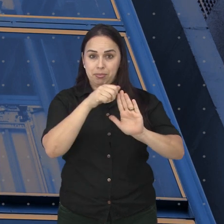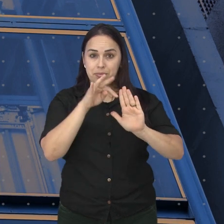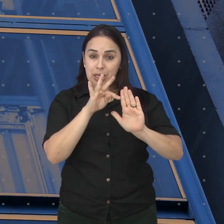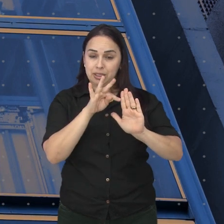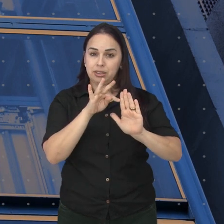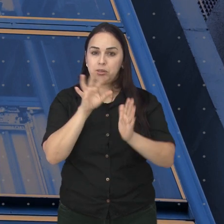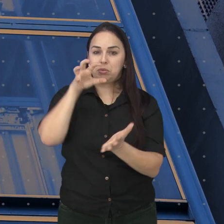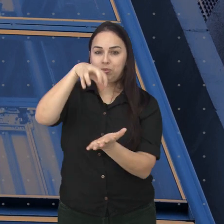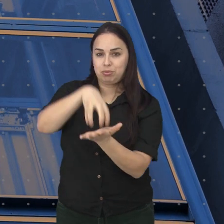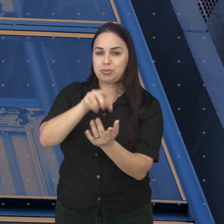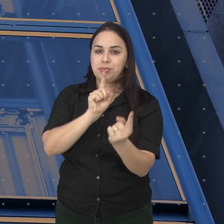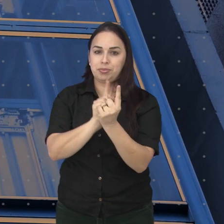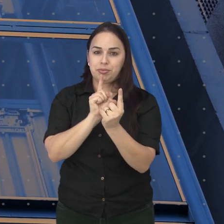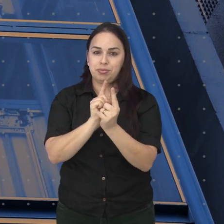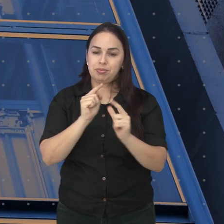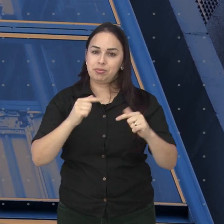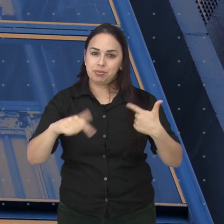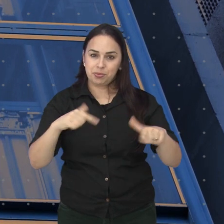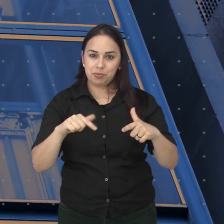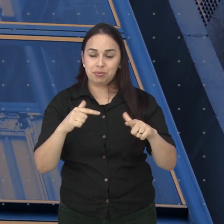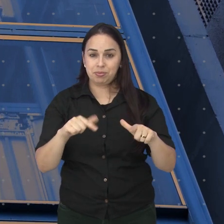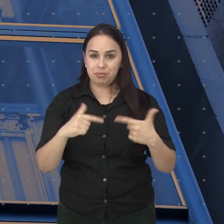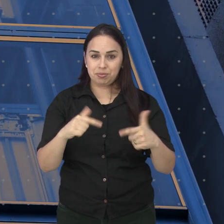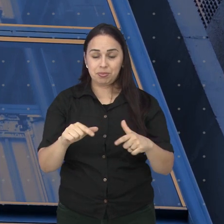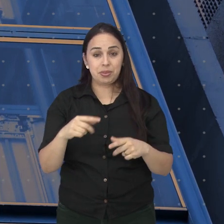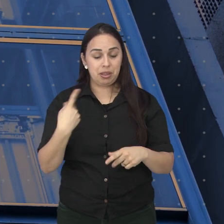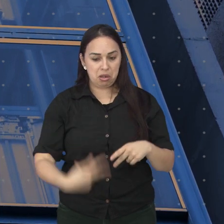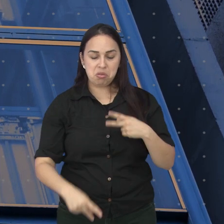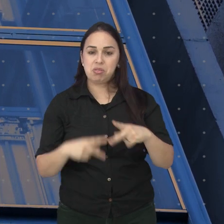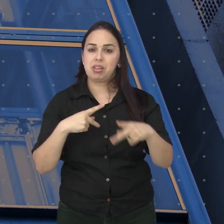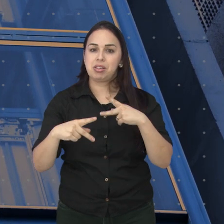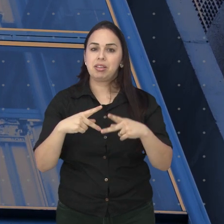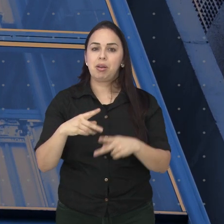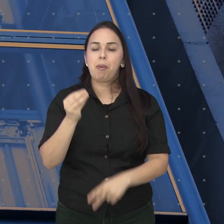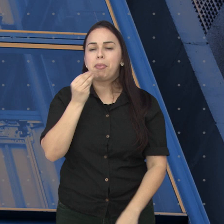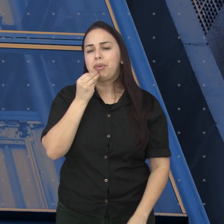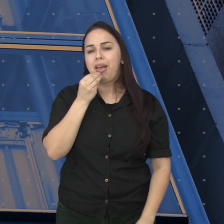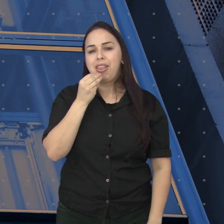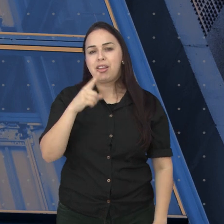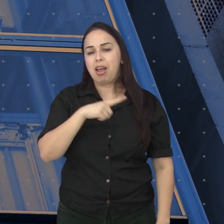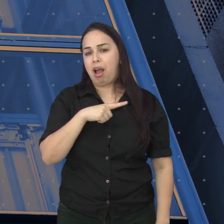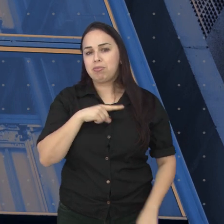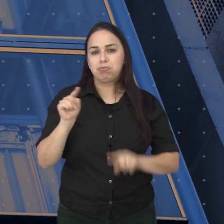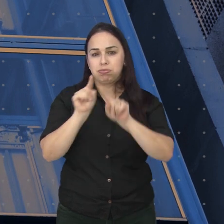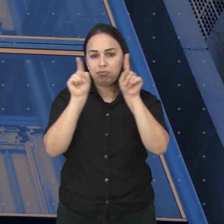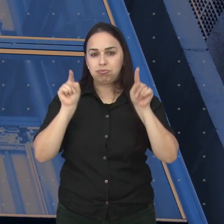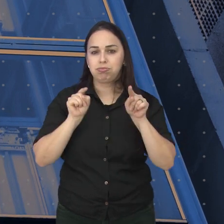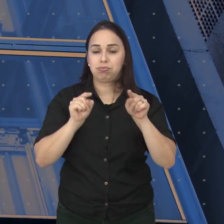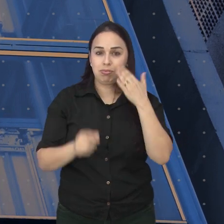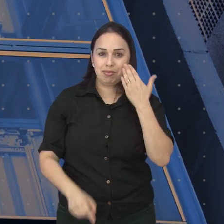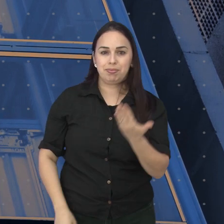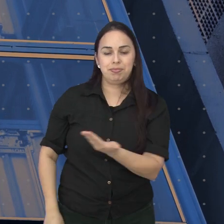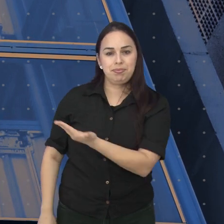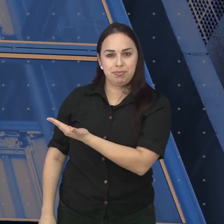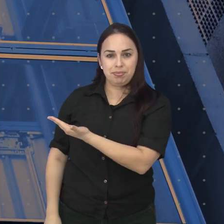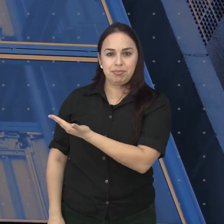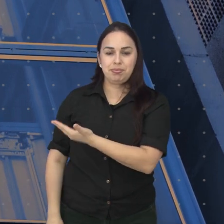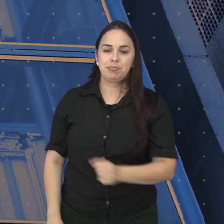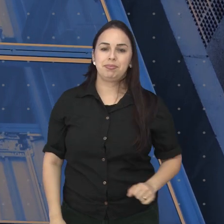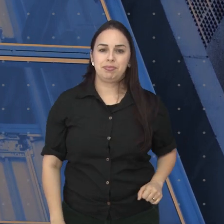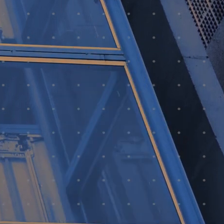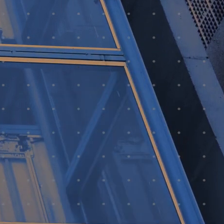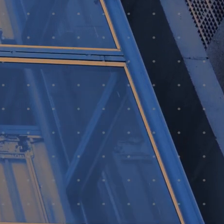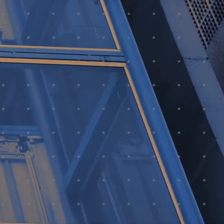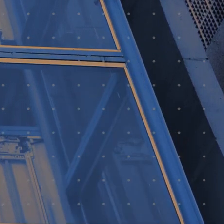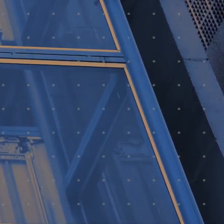O PAT, Posto de Atendimento ao Trabalhador de São José dos Campos, tem oportunidades de emprego para